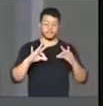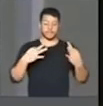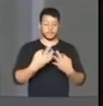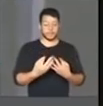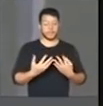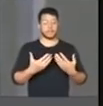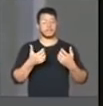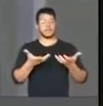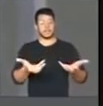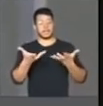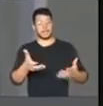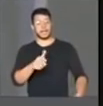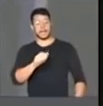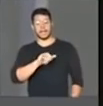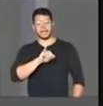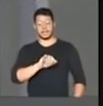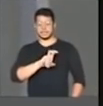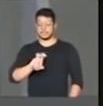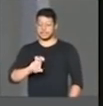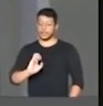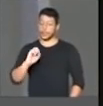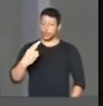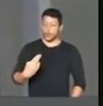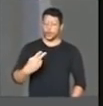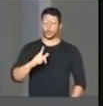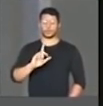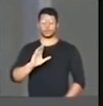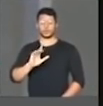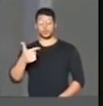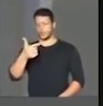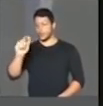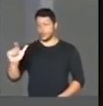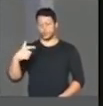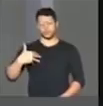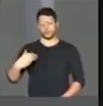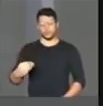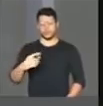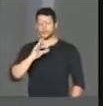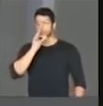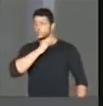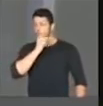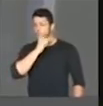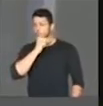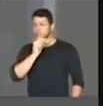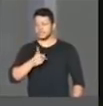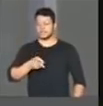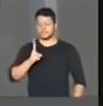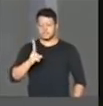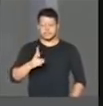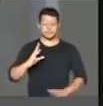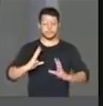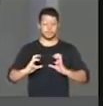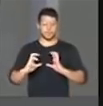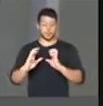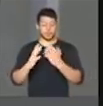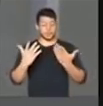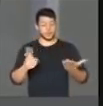institucional número 5, o outro que vai no Twitter brigar com todo mundo, quem tem uma família dessa, bomba está prestes a